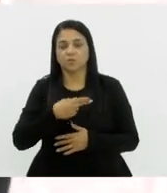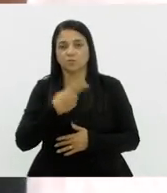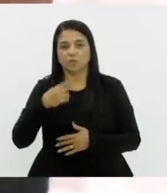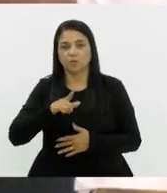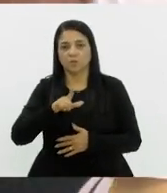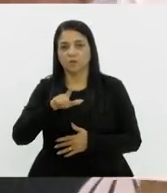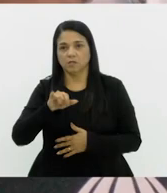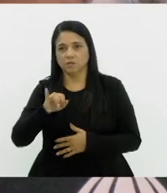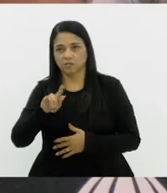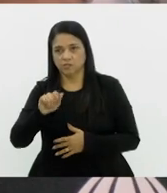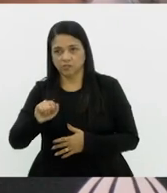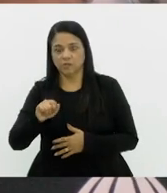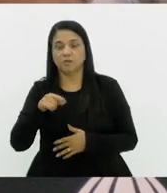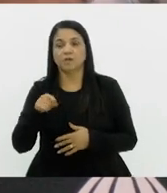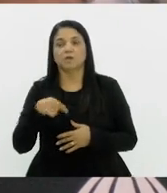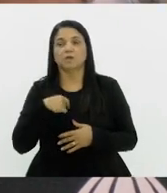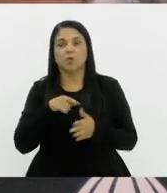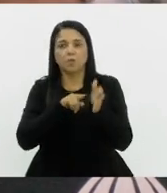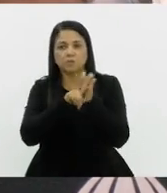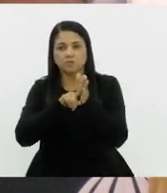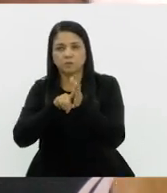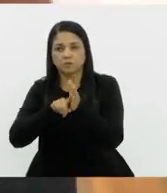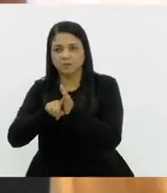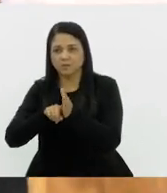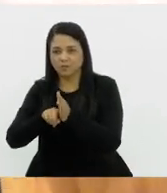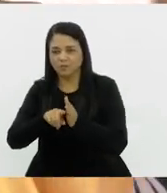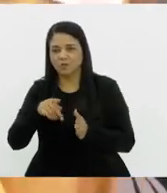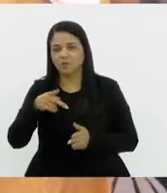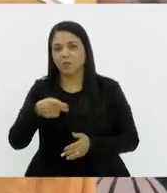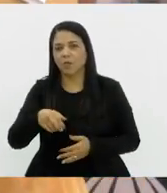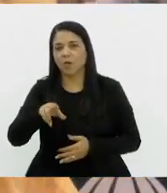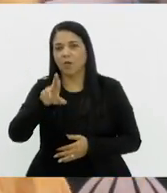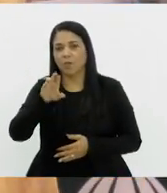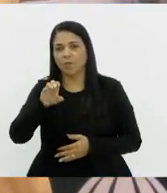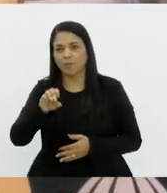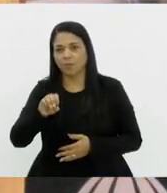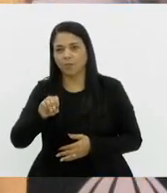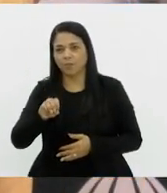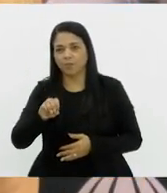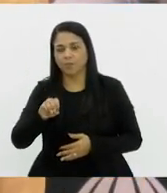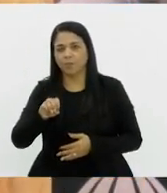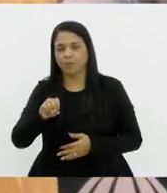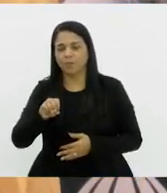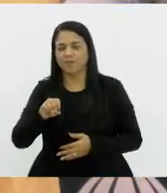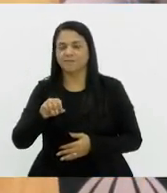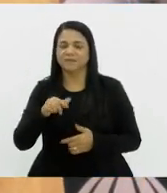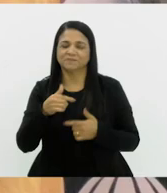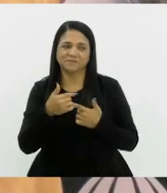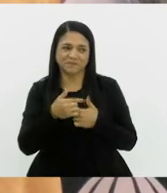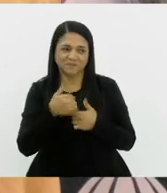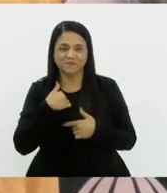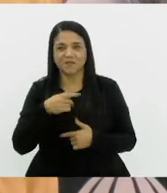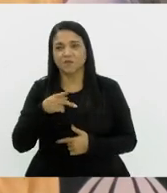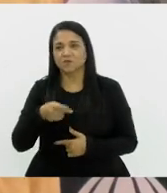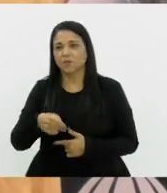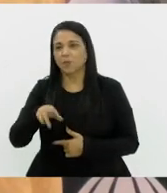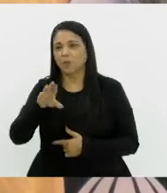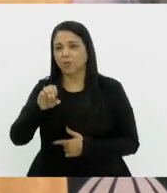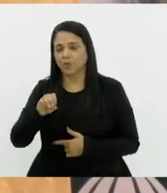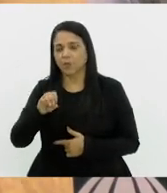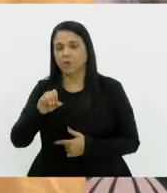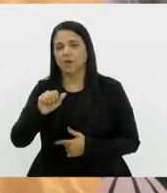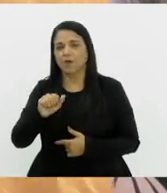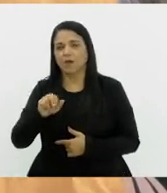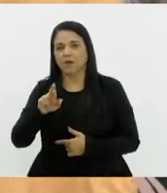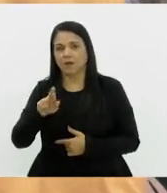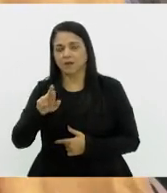sou pesquisadora do PROARC. Achei, finalmente. Estava comigo. Você estava certo. Isso. Eu sou do PROARC, UFRJ,